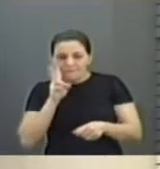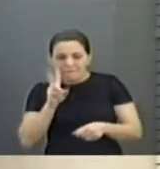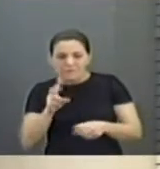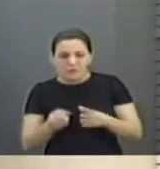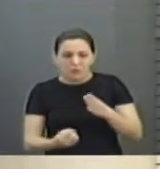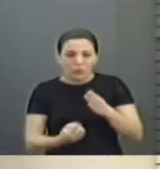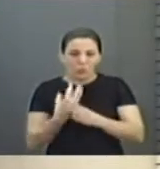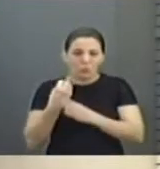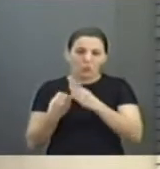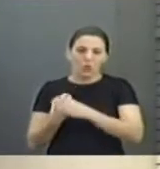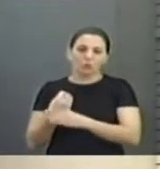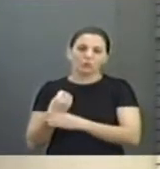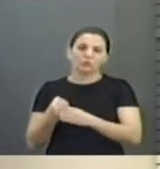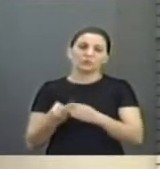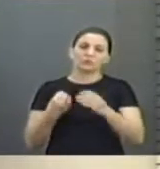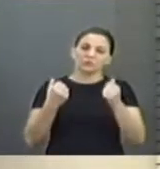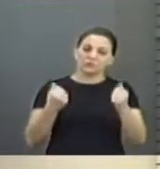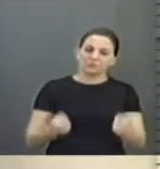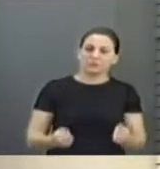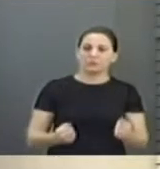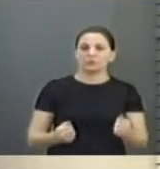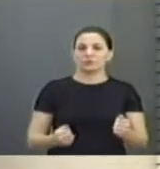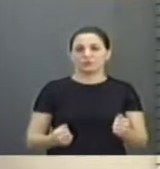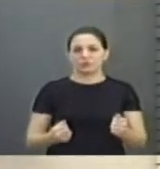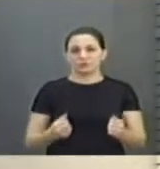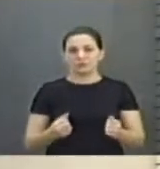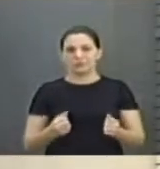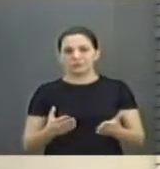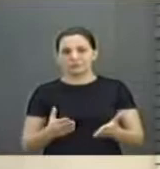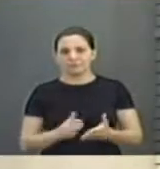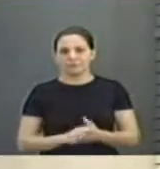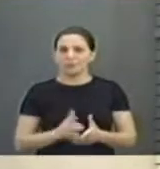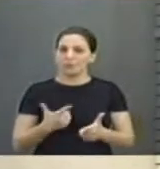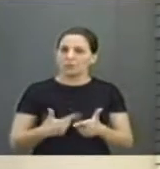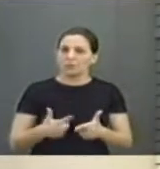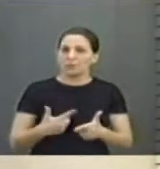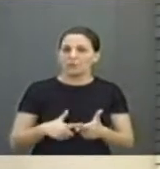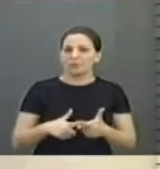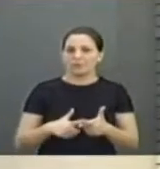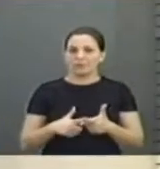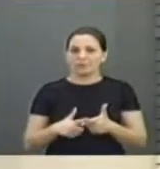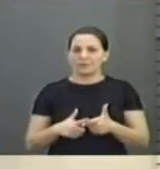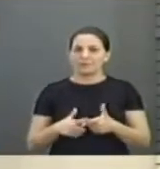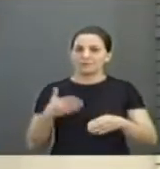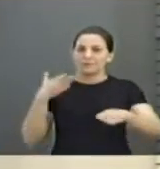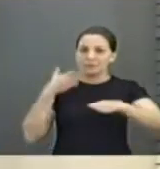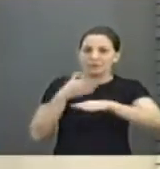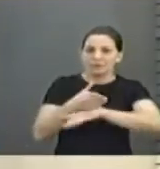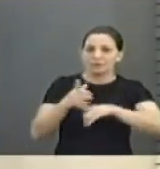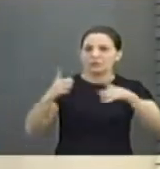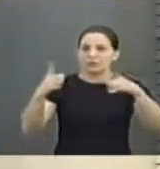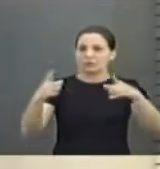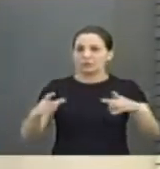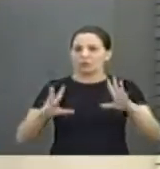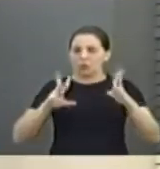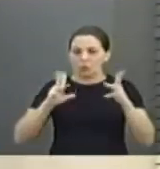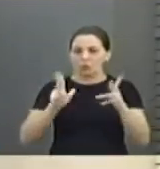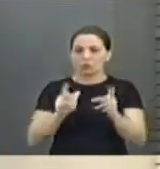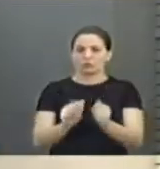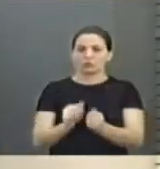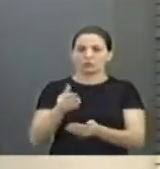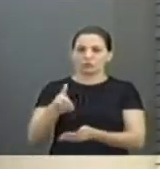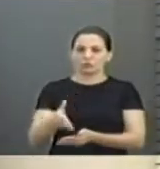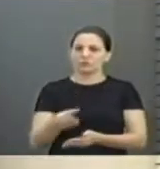de acontecimento. Agora, gente, quando você vai num lugar, e aqui todo mundo